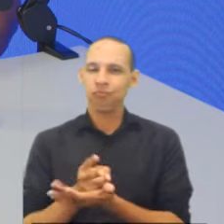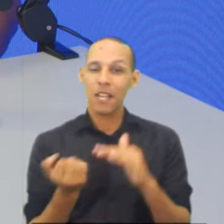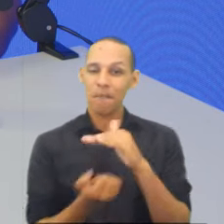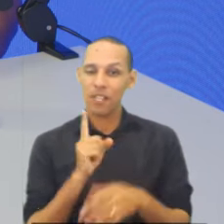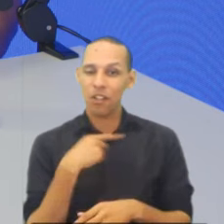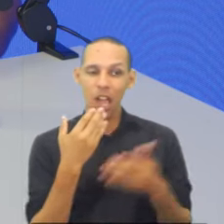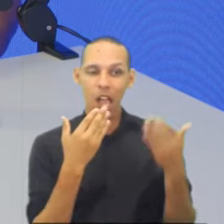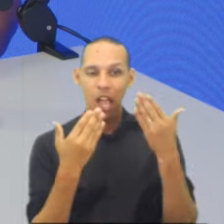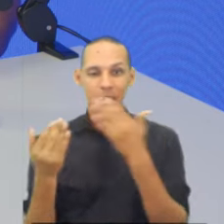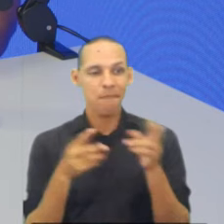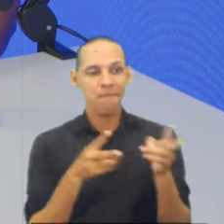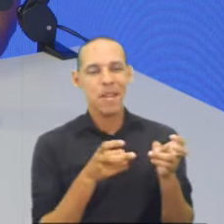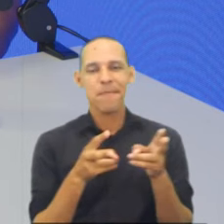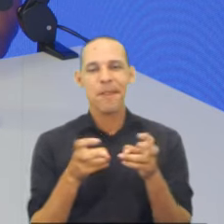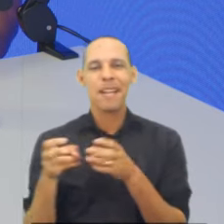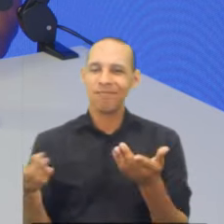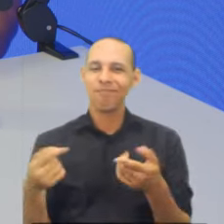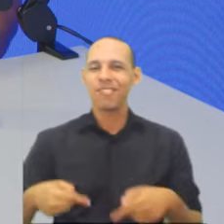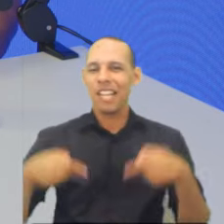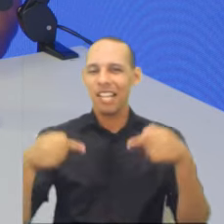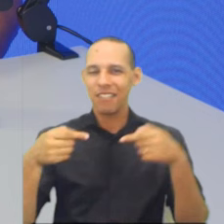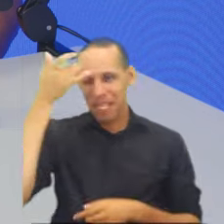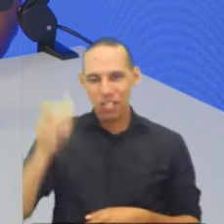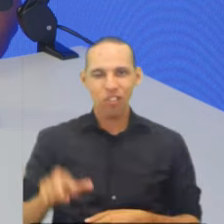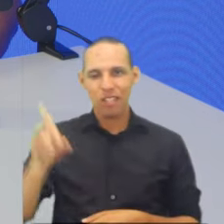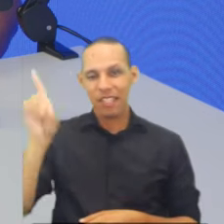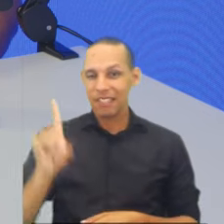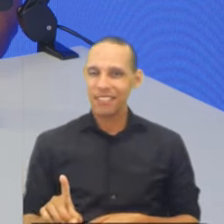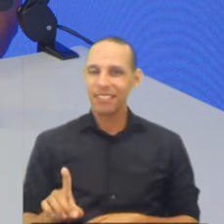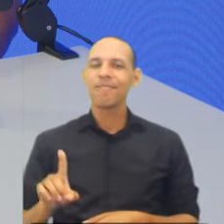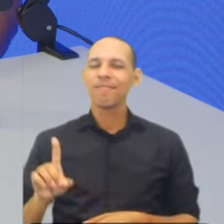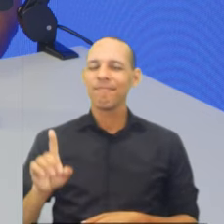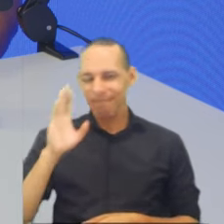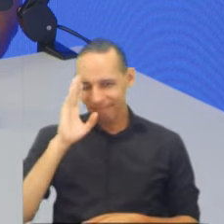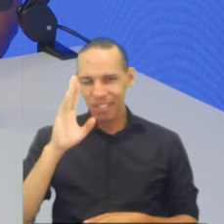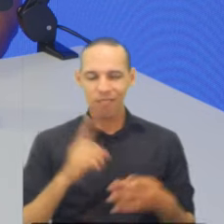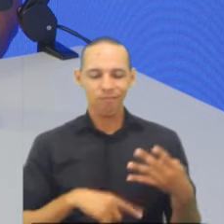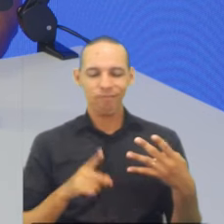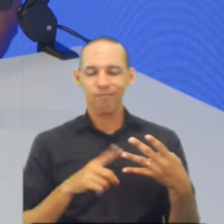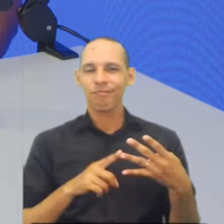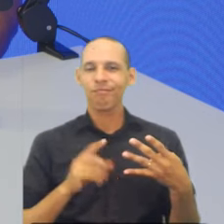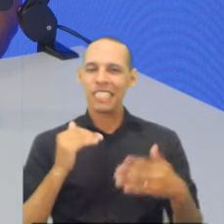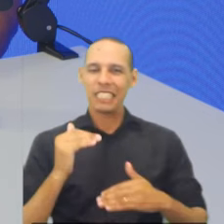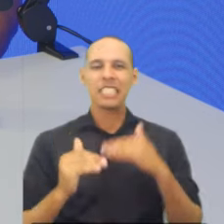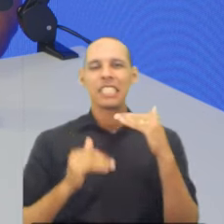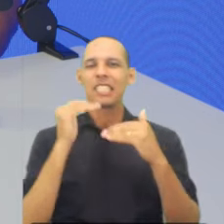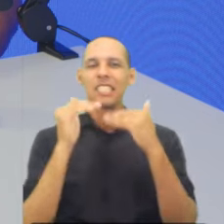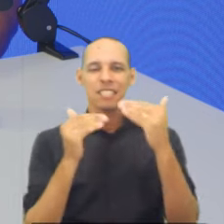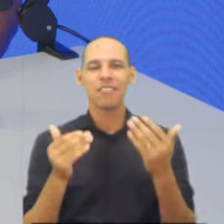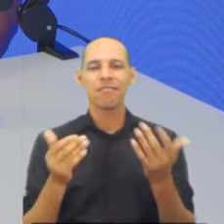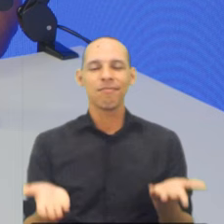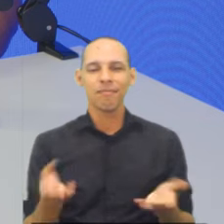atende né então a gente percebe que o desafio da pessoa com deficiência hoje eh crescer e ter